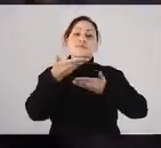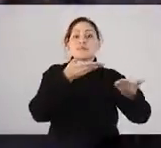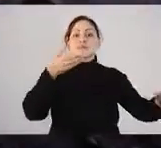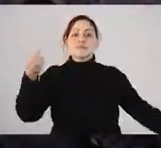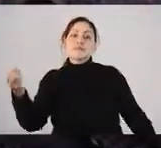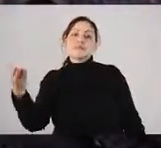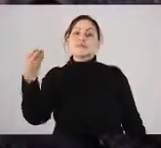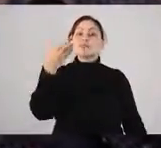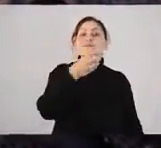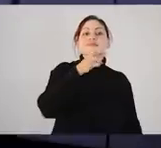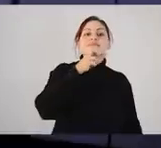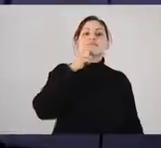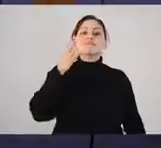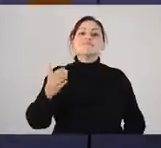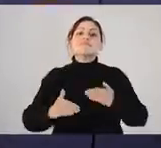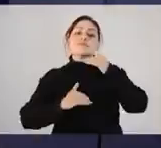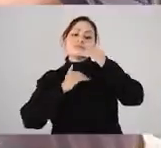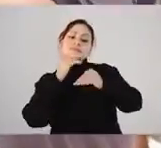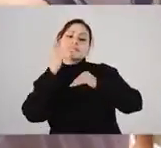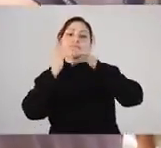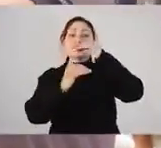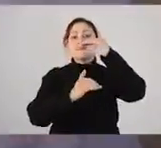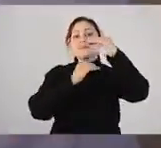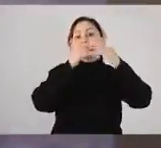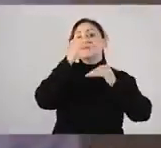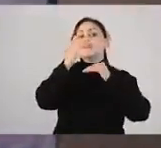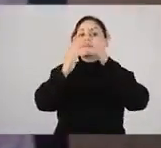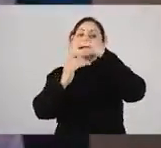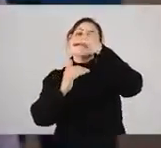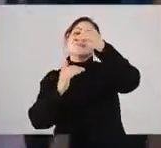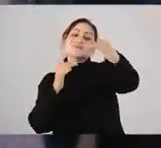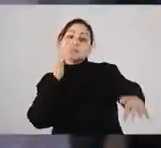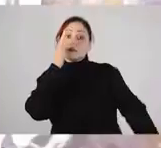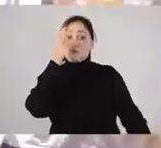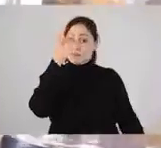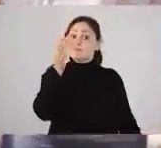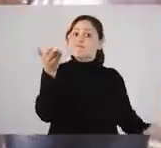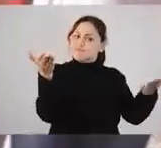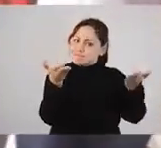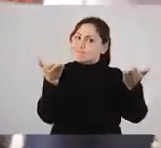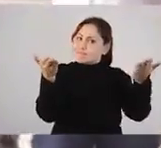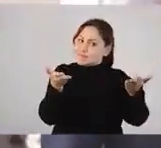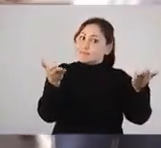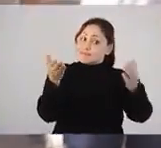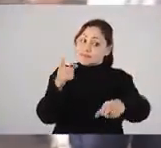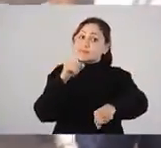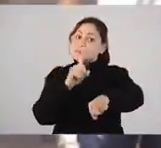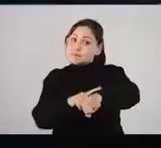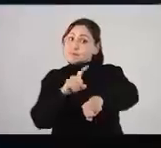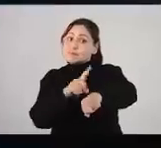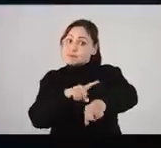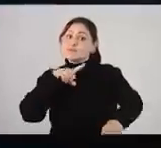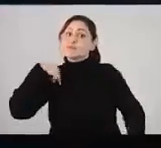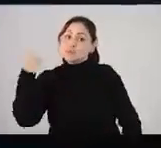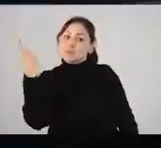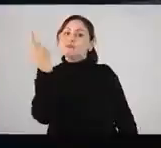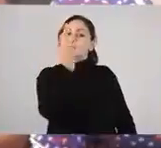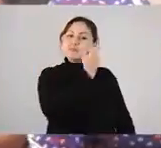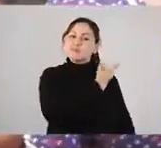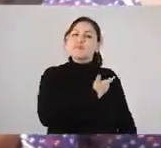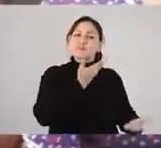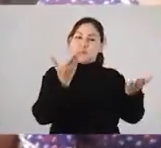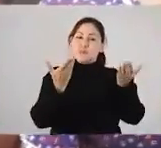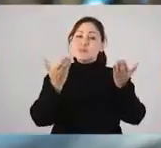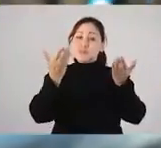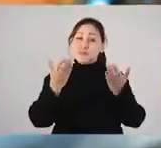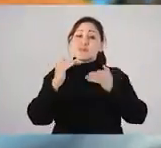o novo, pra Sorocaba avançar. O futuro é agora, chegou nossa